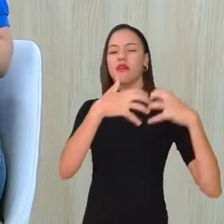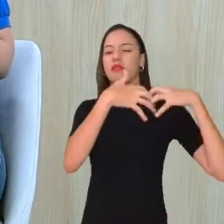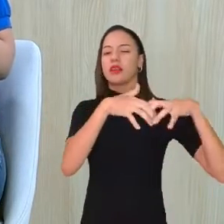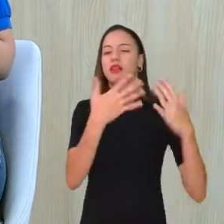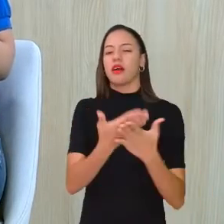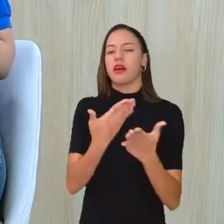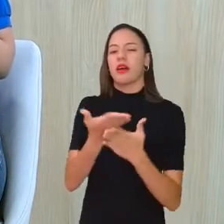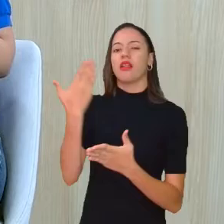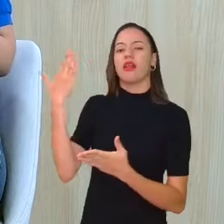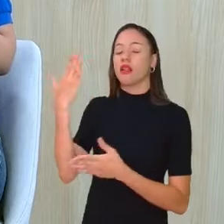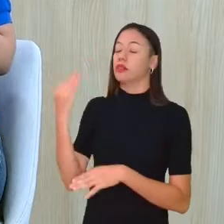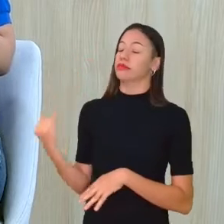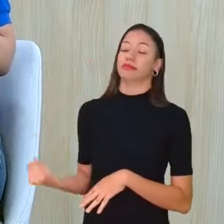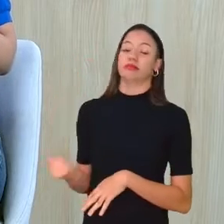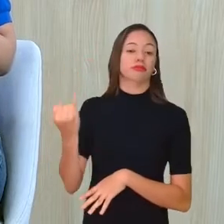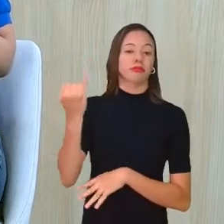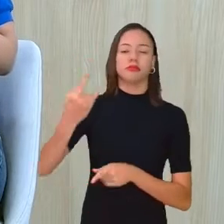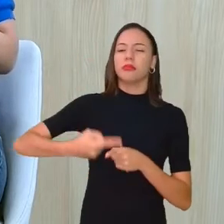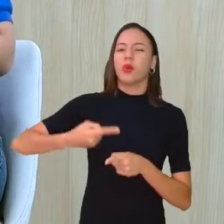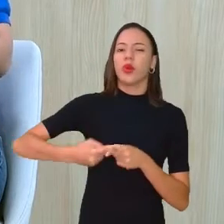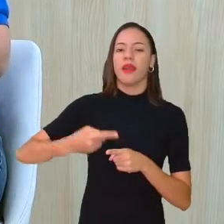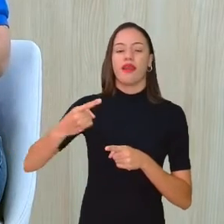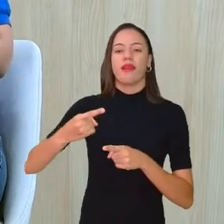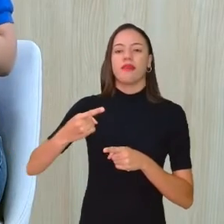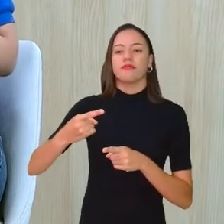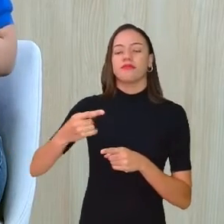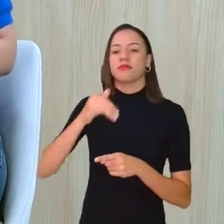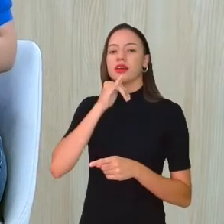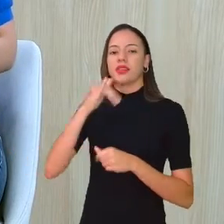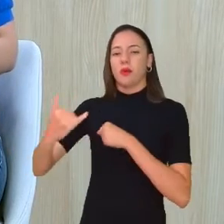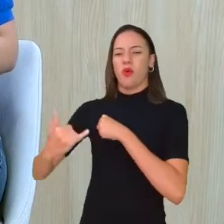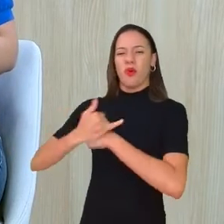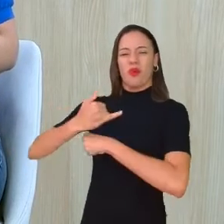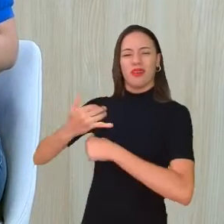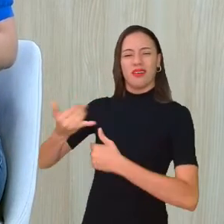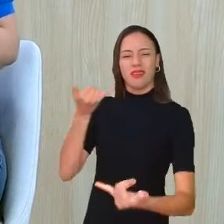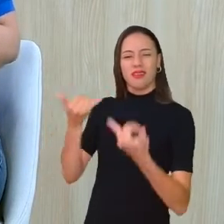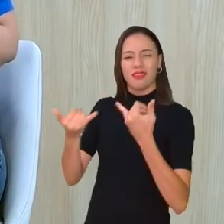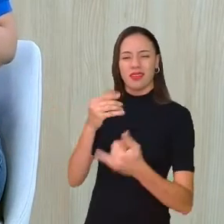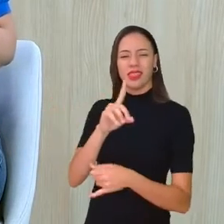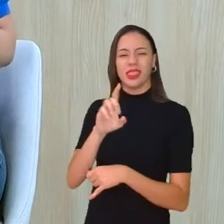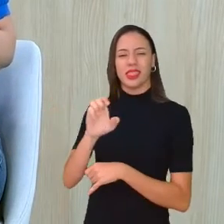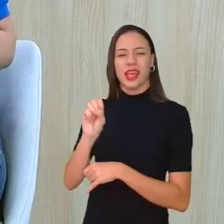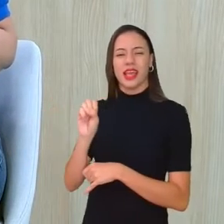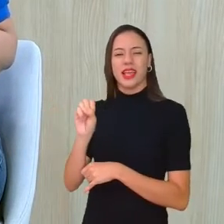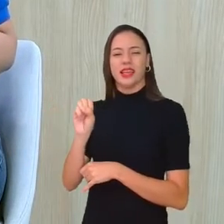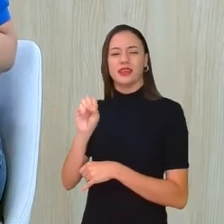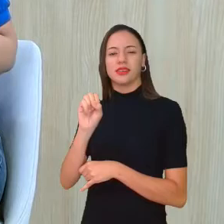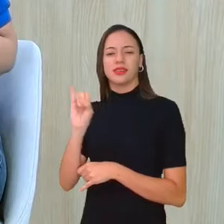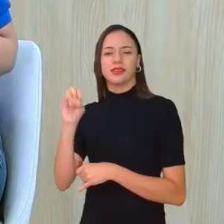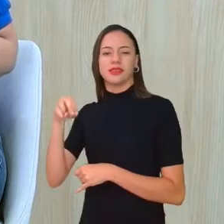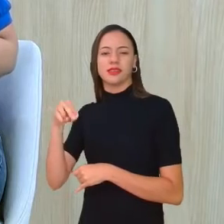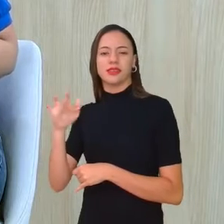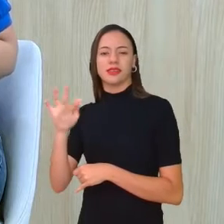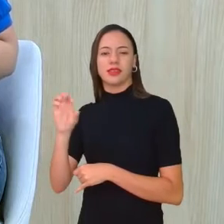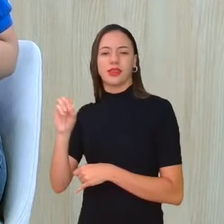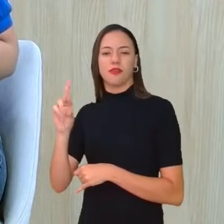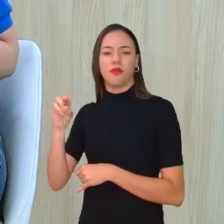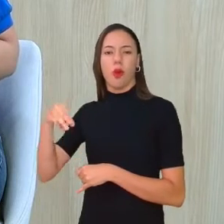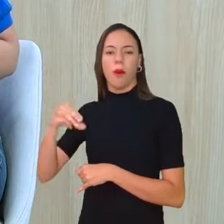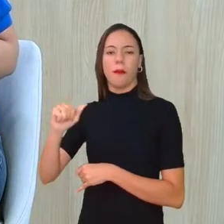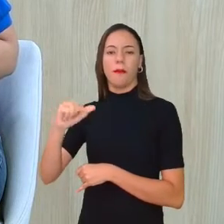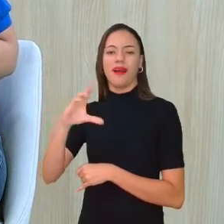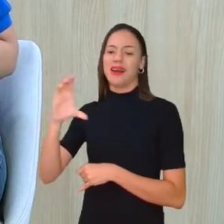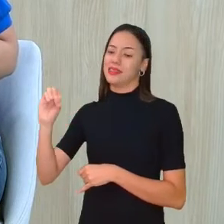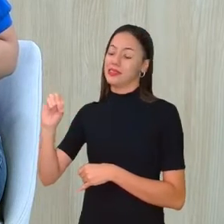extremamente importante porque essa desinformação, ela, Carla, ela é uma situação meio complicada